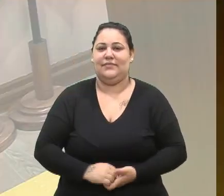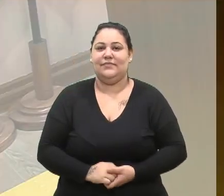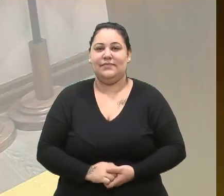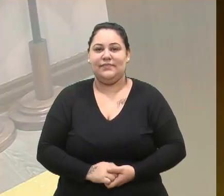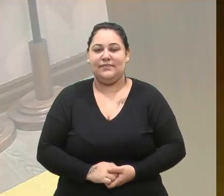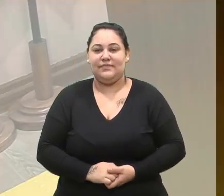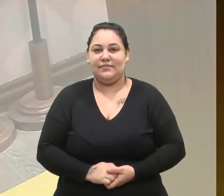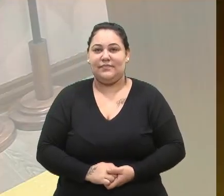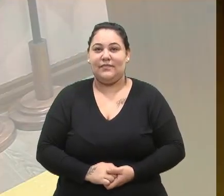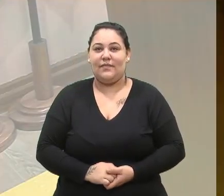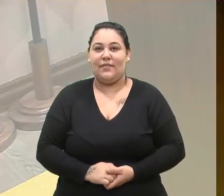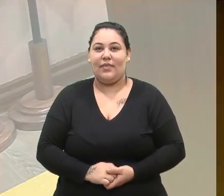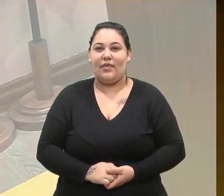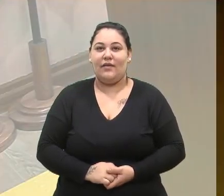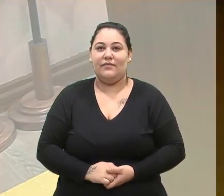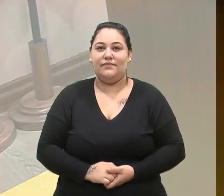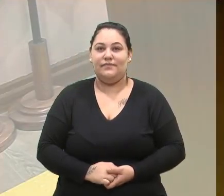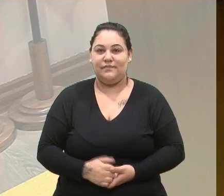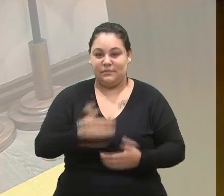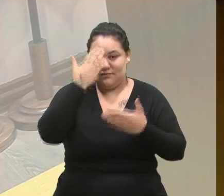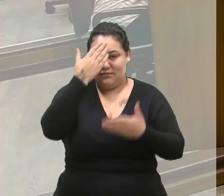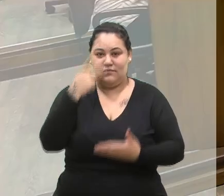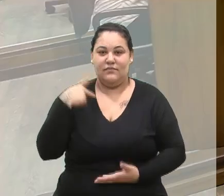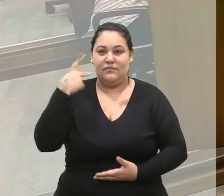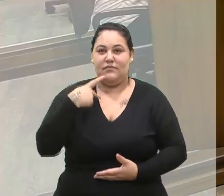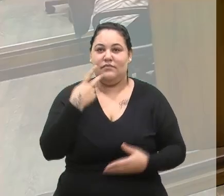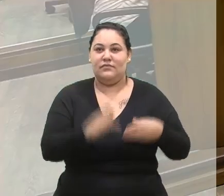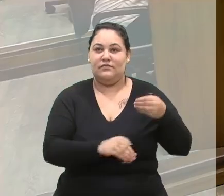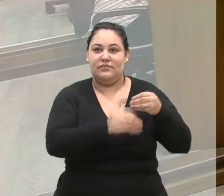Obrigado, vereador. Sua parte.